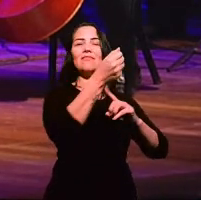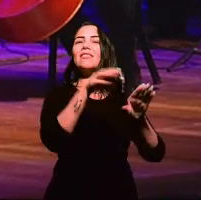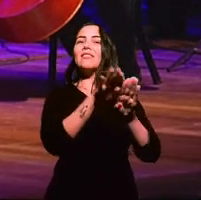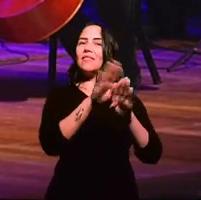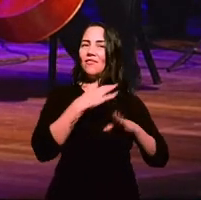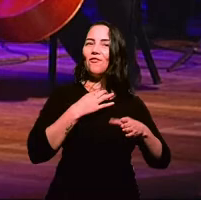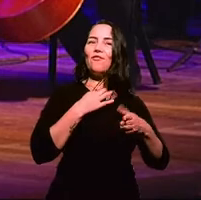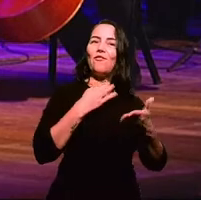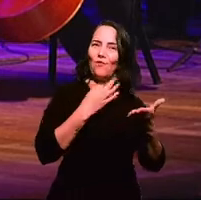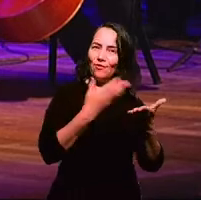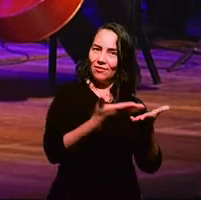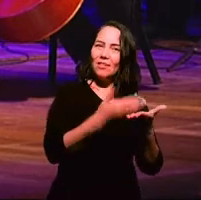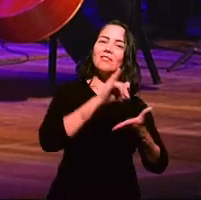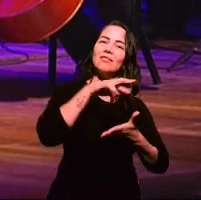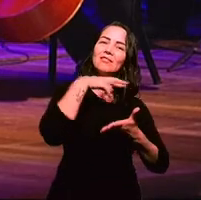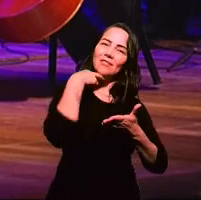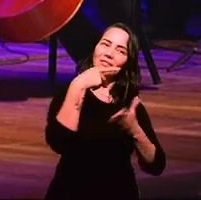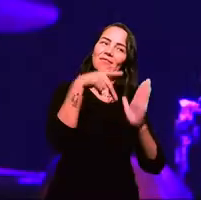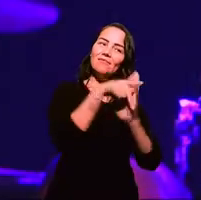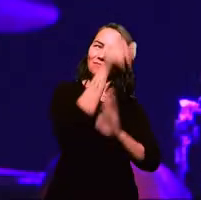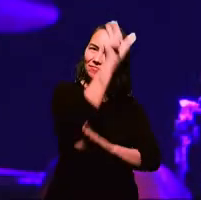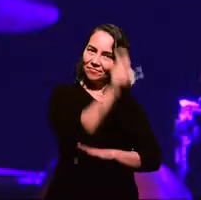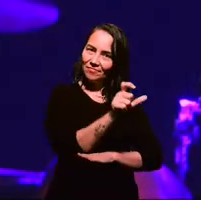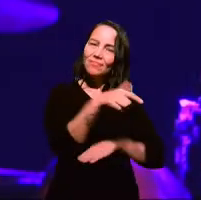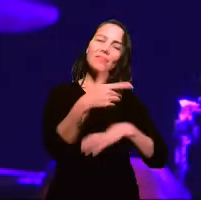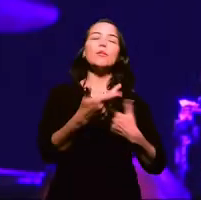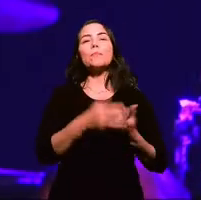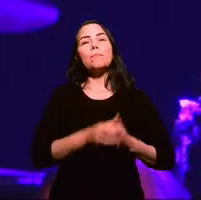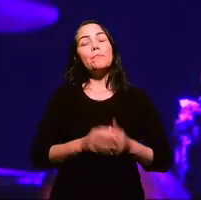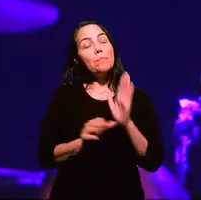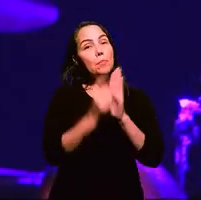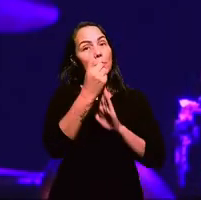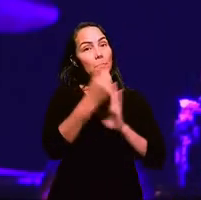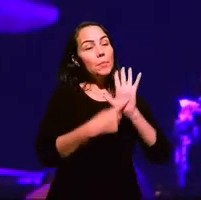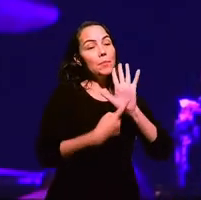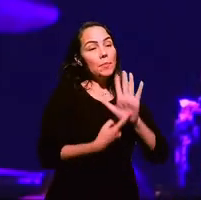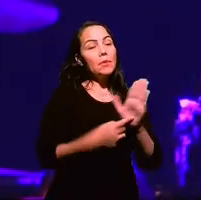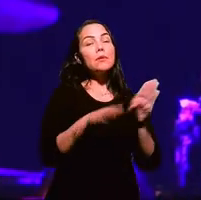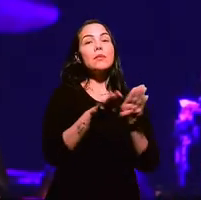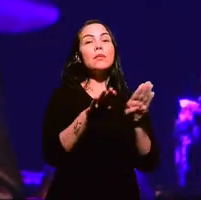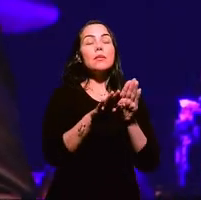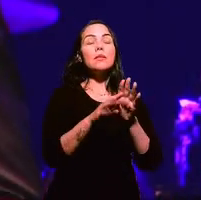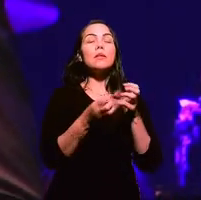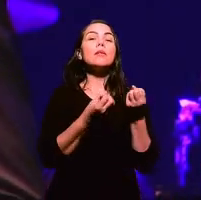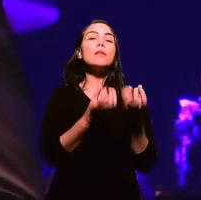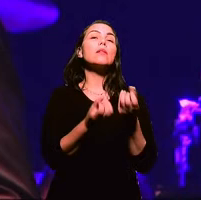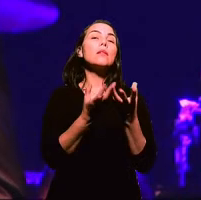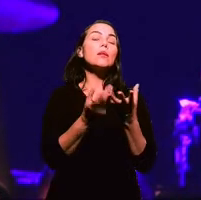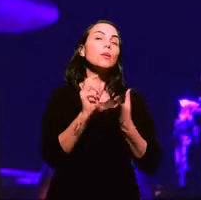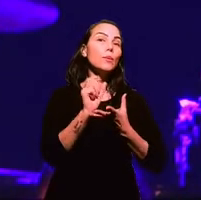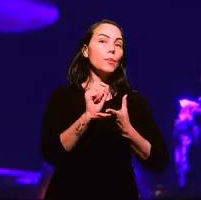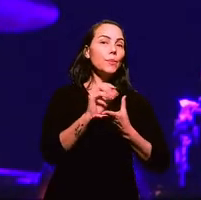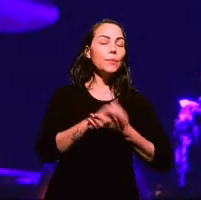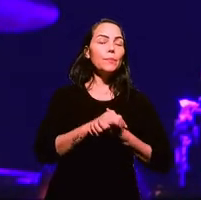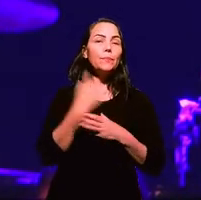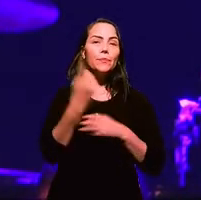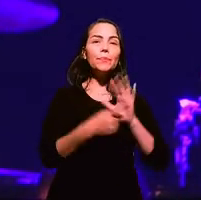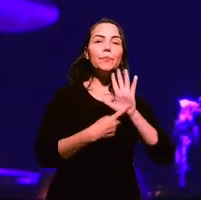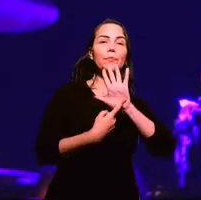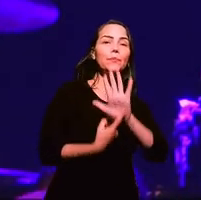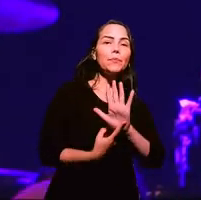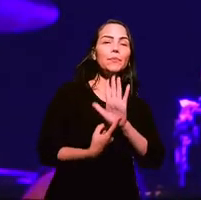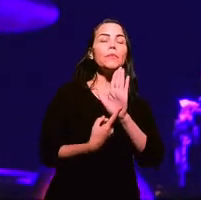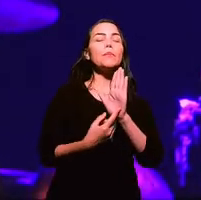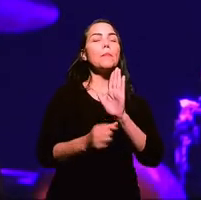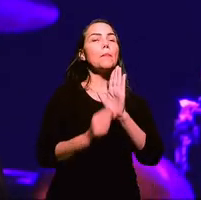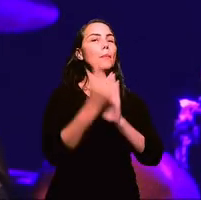voluntariado de Jaraguá do Sul. Nessa primeira parte também, nós apresentamos